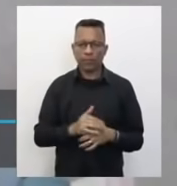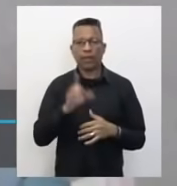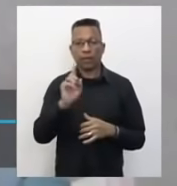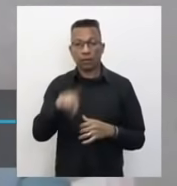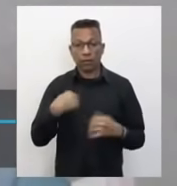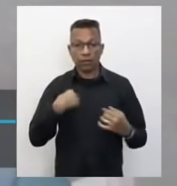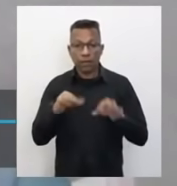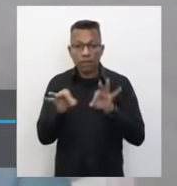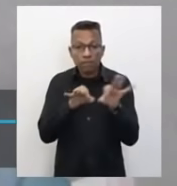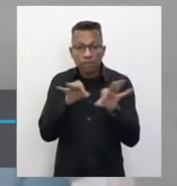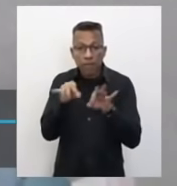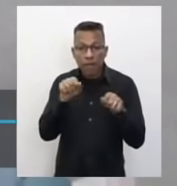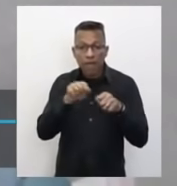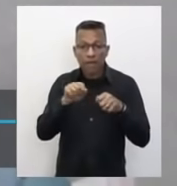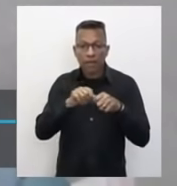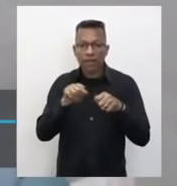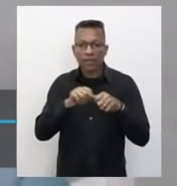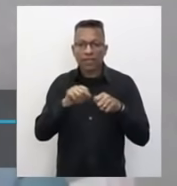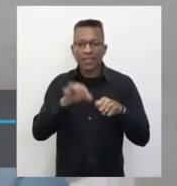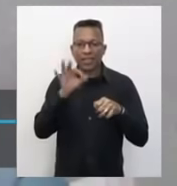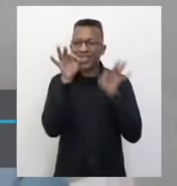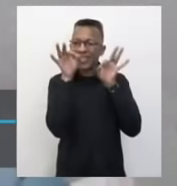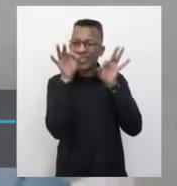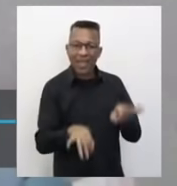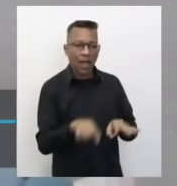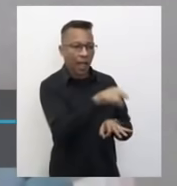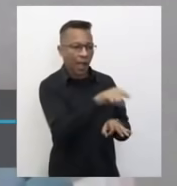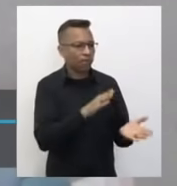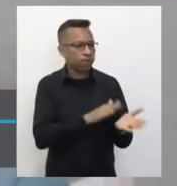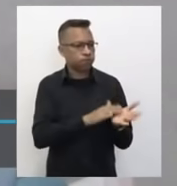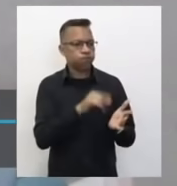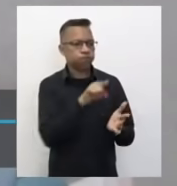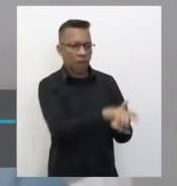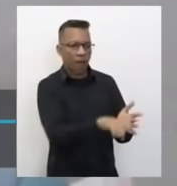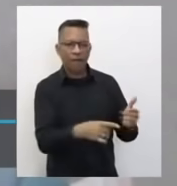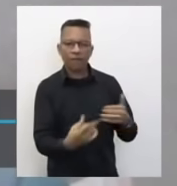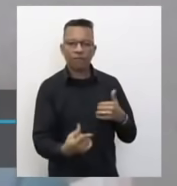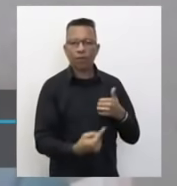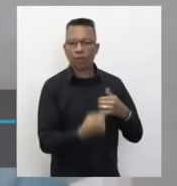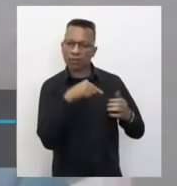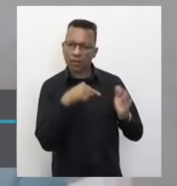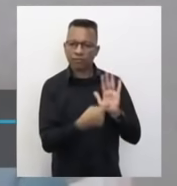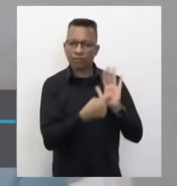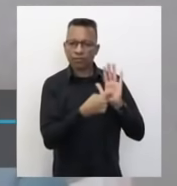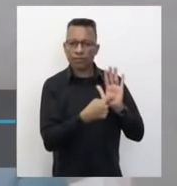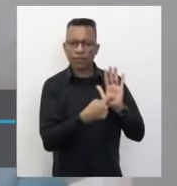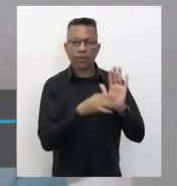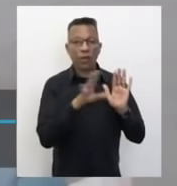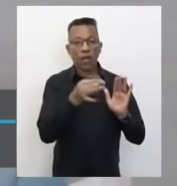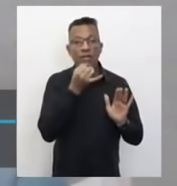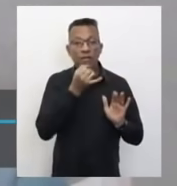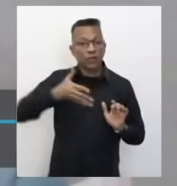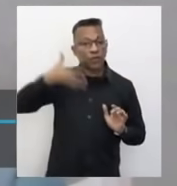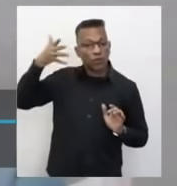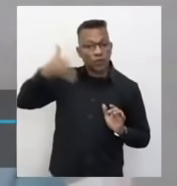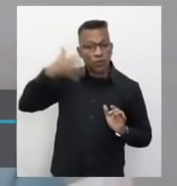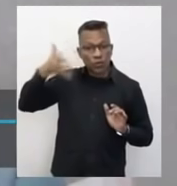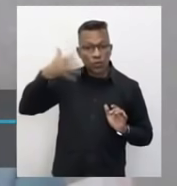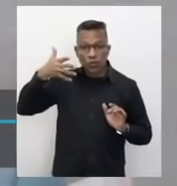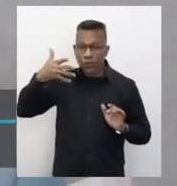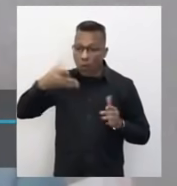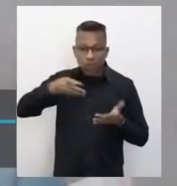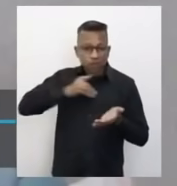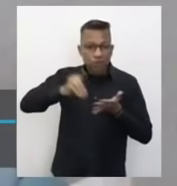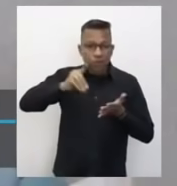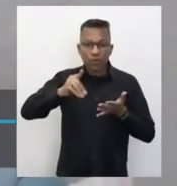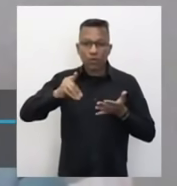faz isso, você valida o que a pessoa colocou ali. Então, se eu fiz um discurso de ódio, por exemplo, falando sobre um outro time,